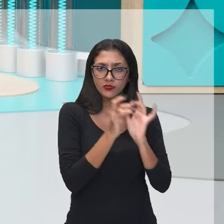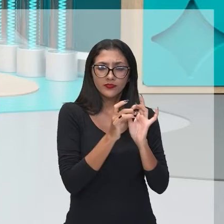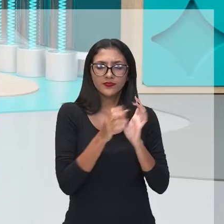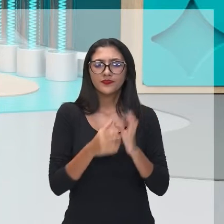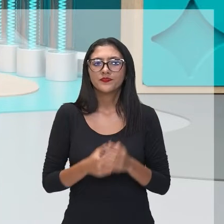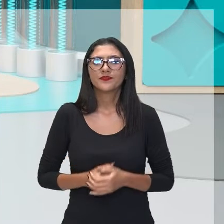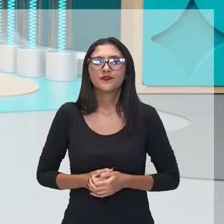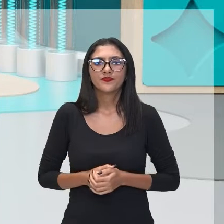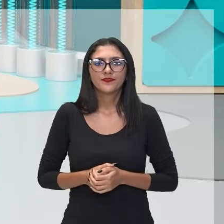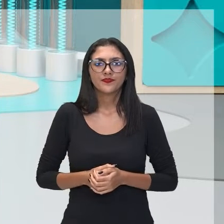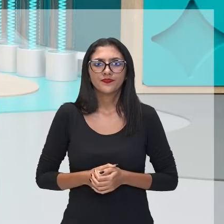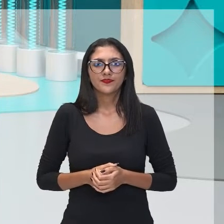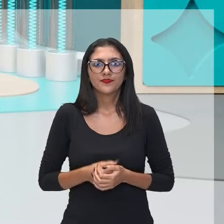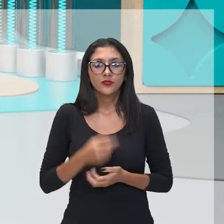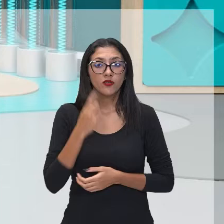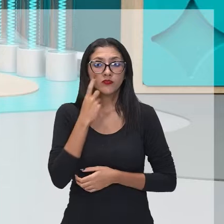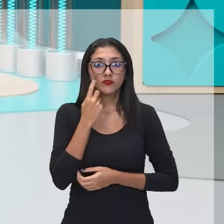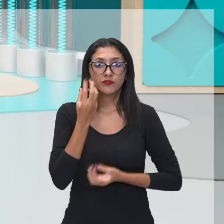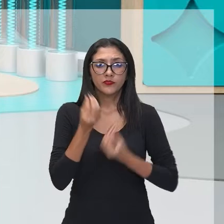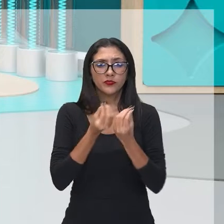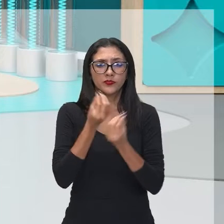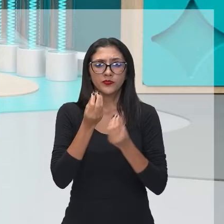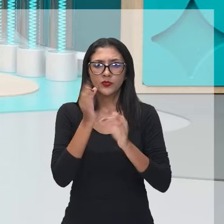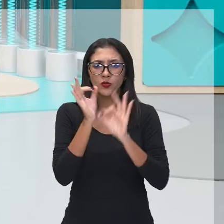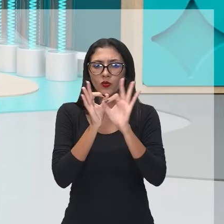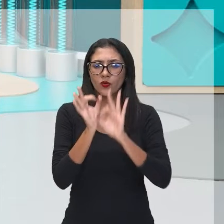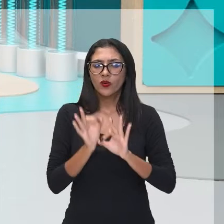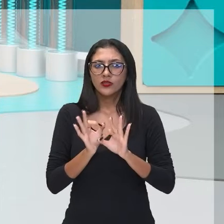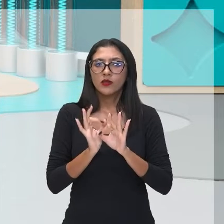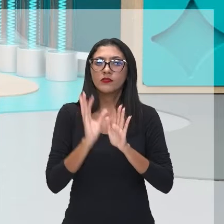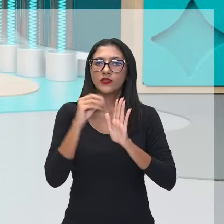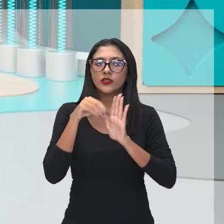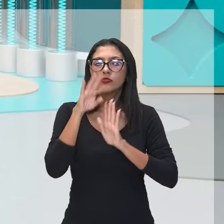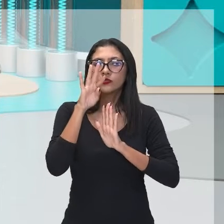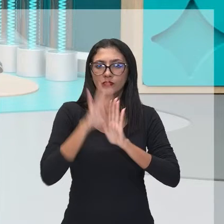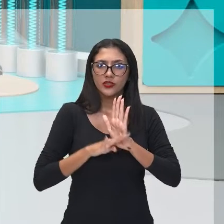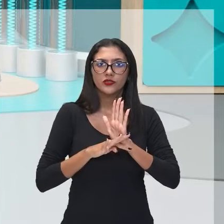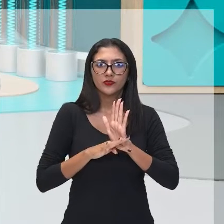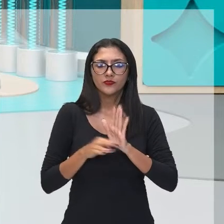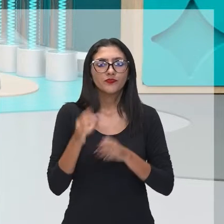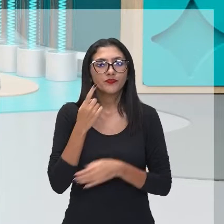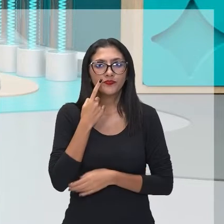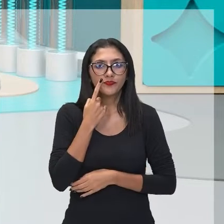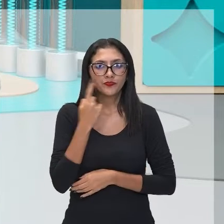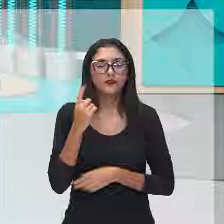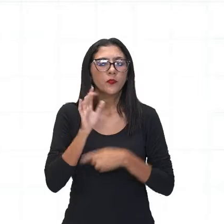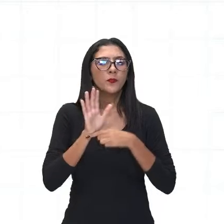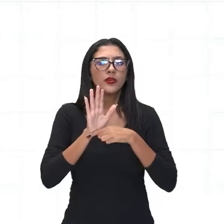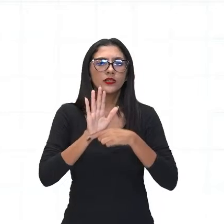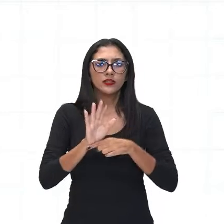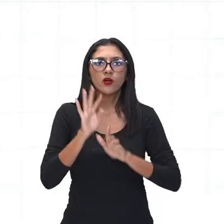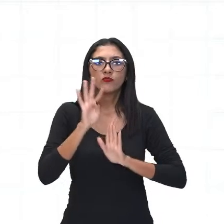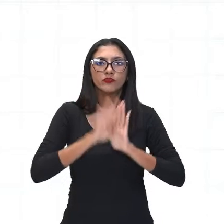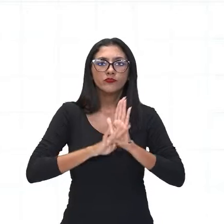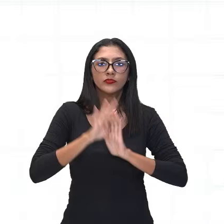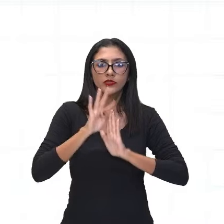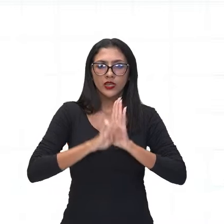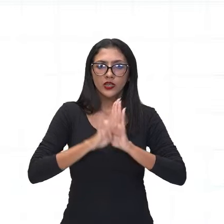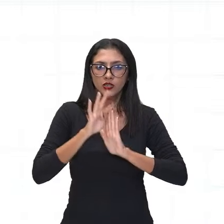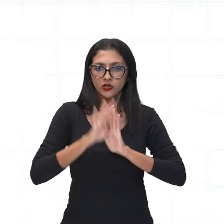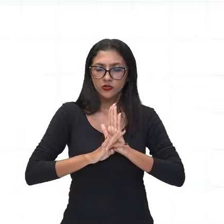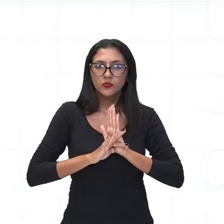Vamos ver como isso se manifesta, é evidenciado em textos? Então, colocando aí para vocês um texto que eu trouxe